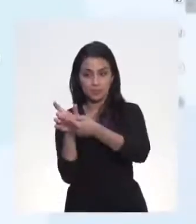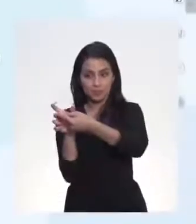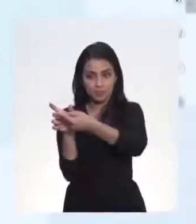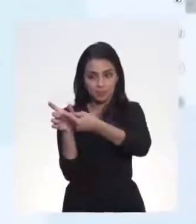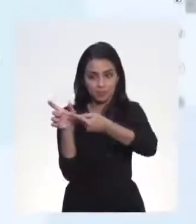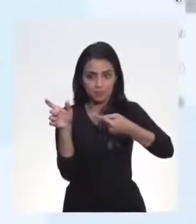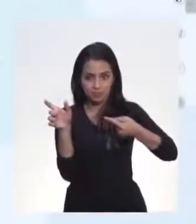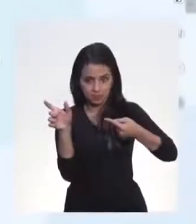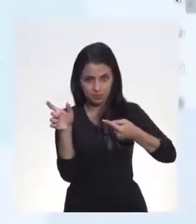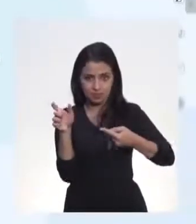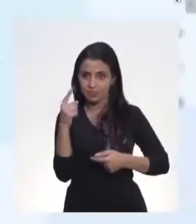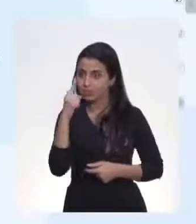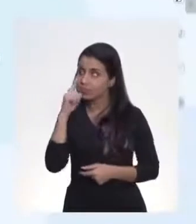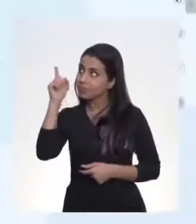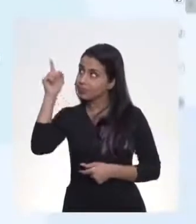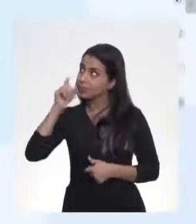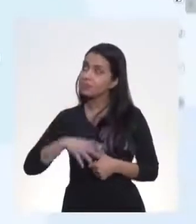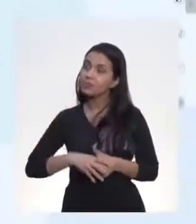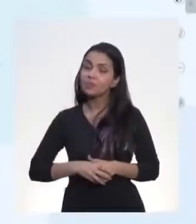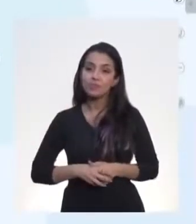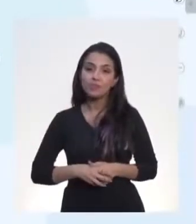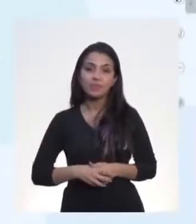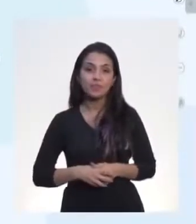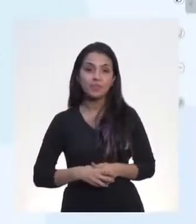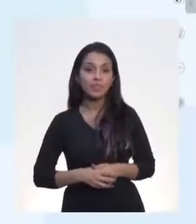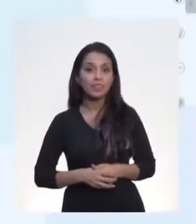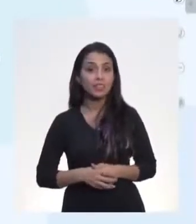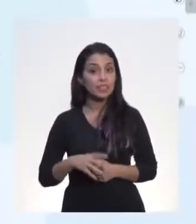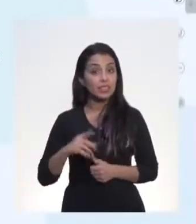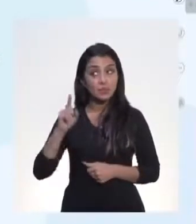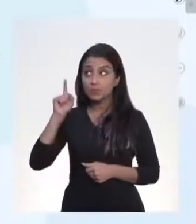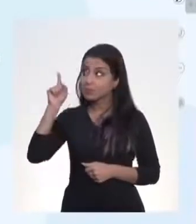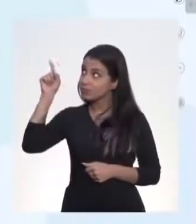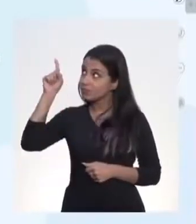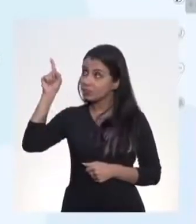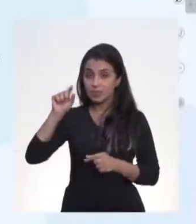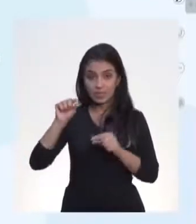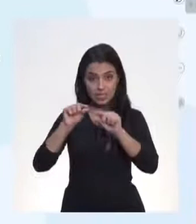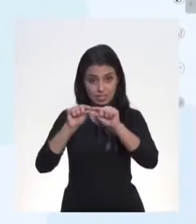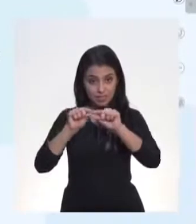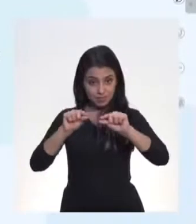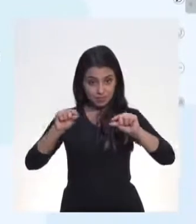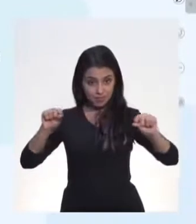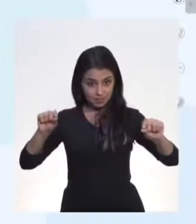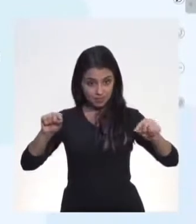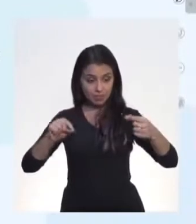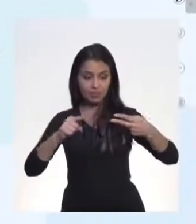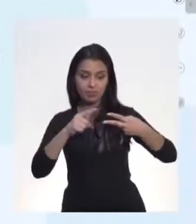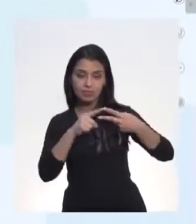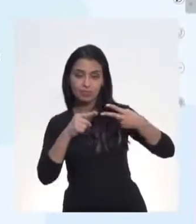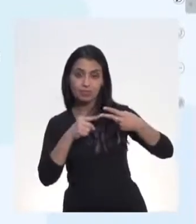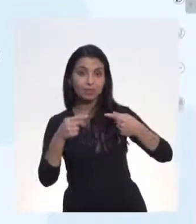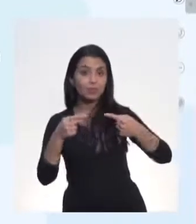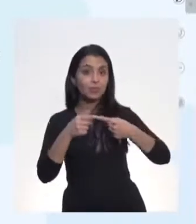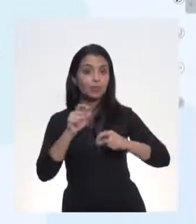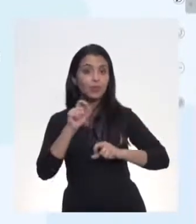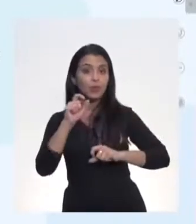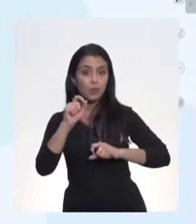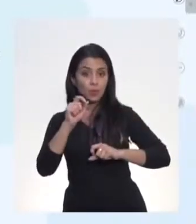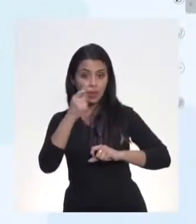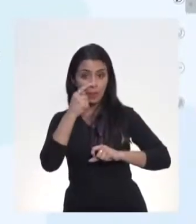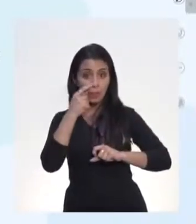sintonia com as demandas da sociedade. Eu quero que vocês classifiquem essa. Então, votar significa eleger representantes, é a